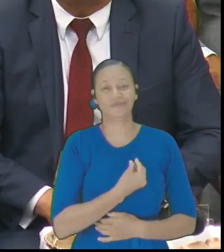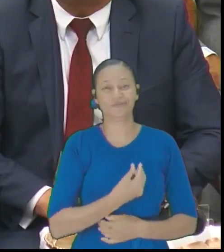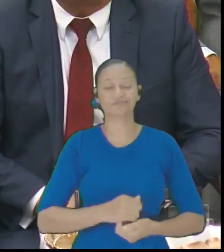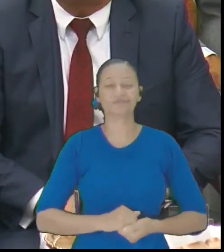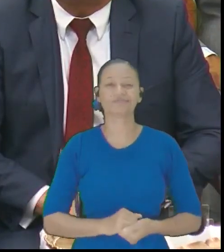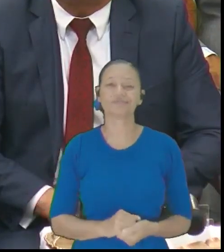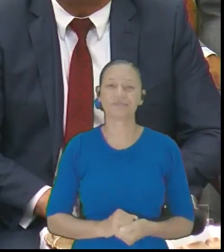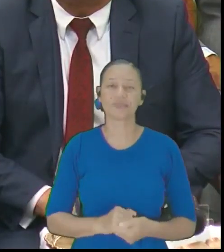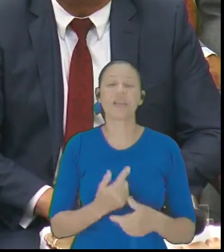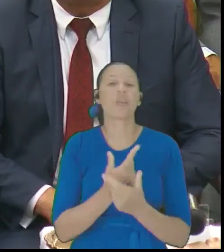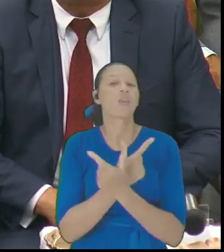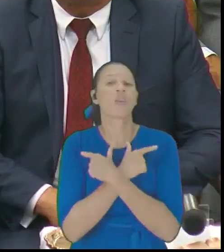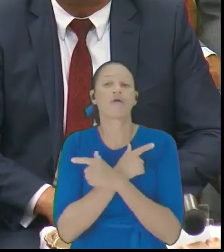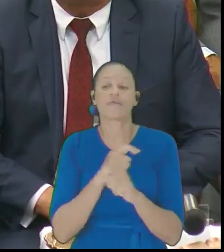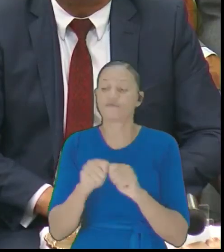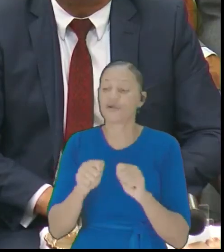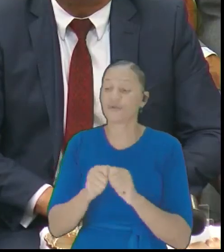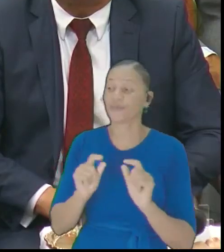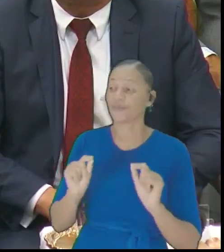Que Ló faz?